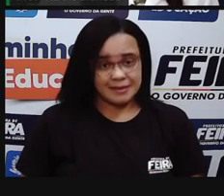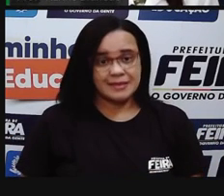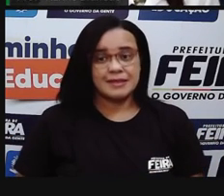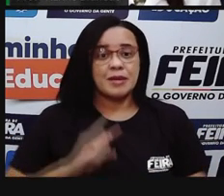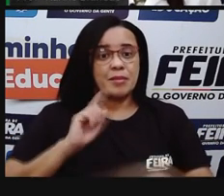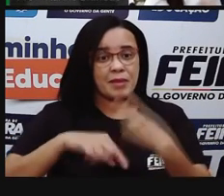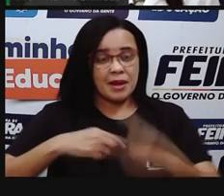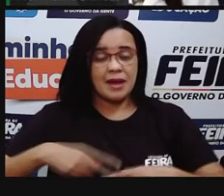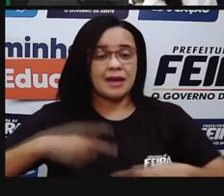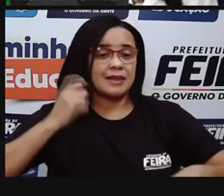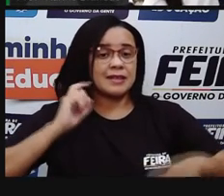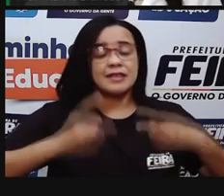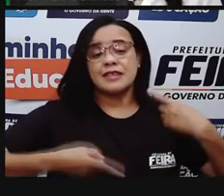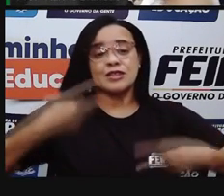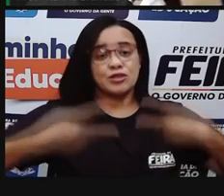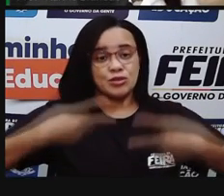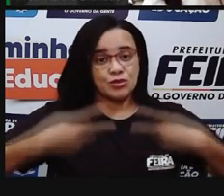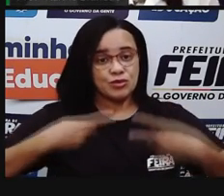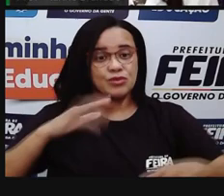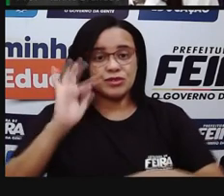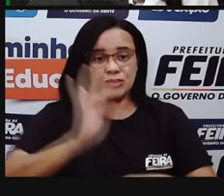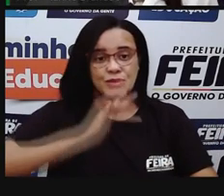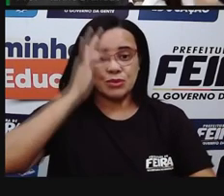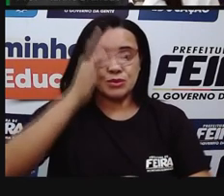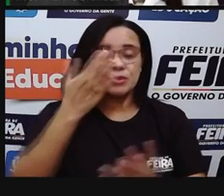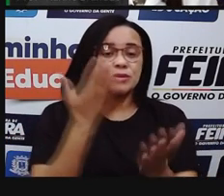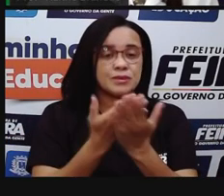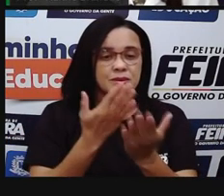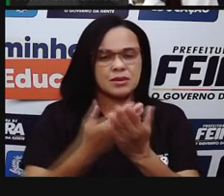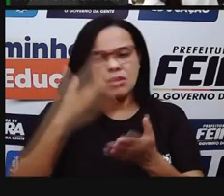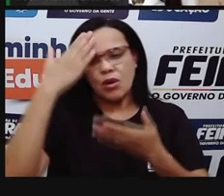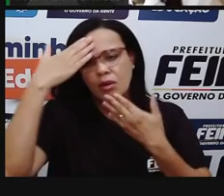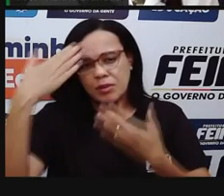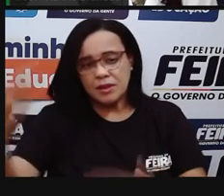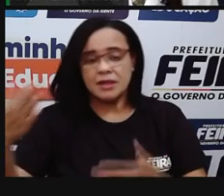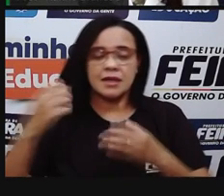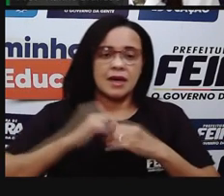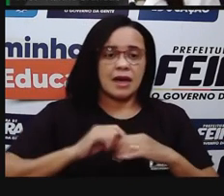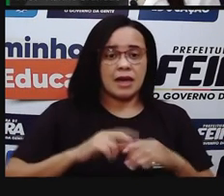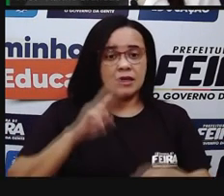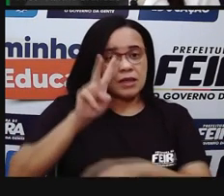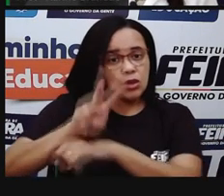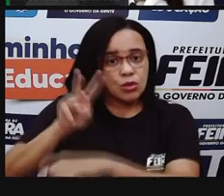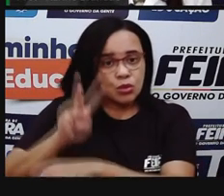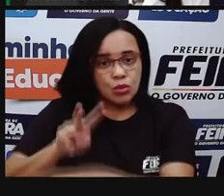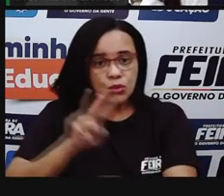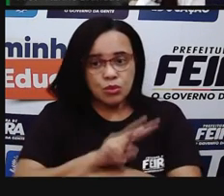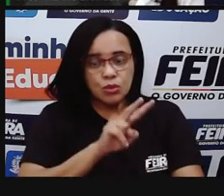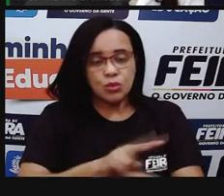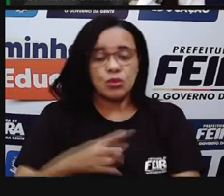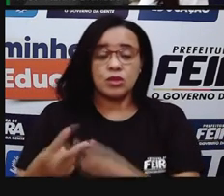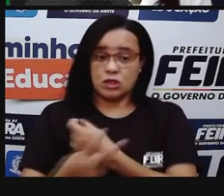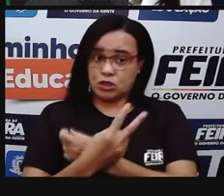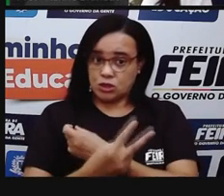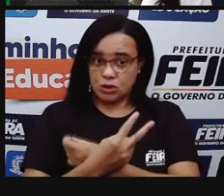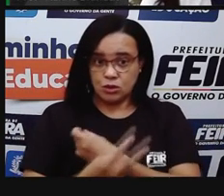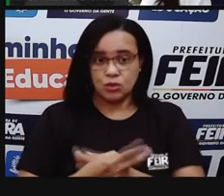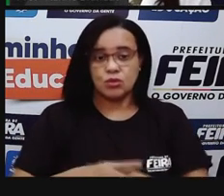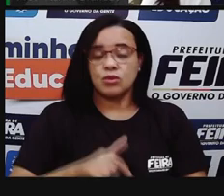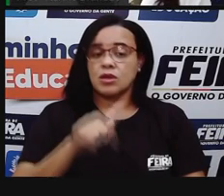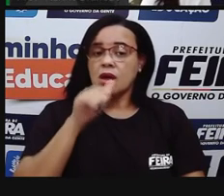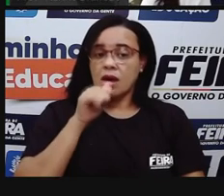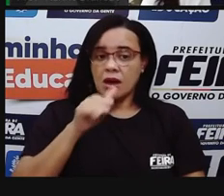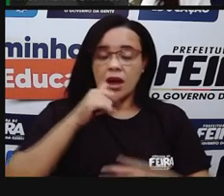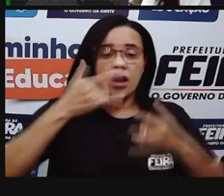aulas. Obrigada, peço que se cuidem, usem máscara, bebam água. Qualquer dúvida, entre em contato